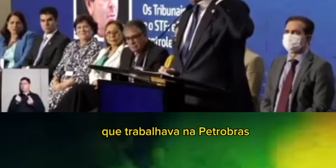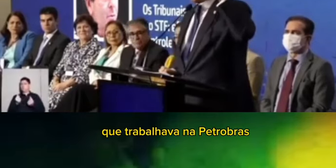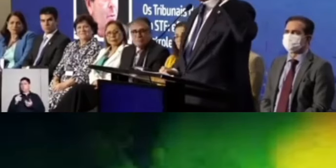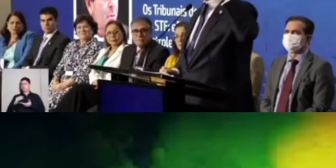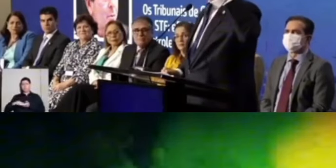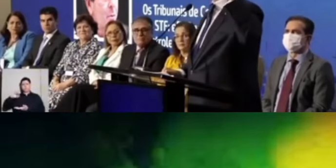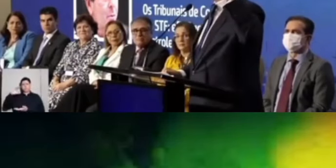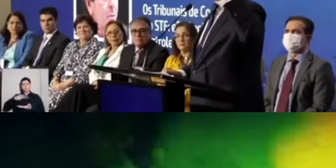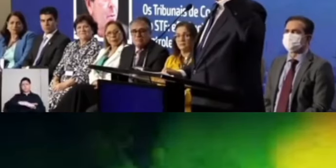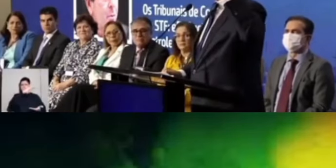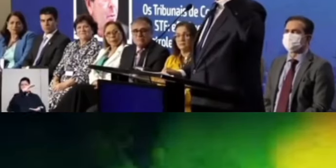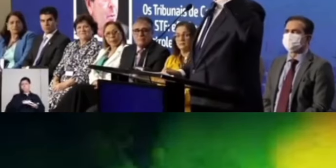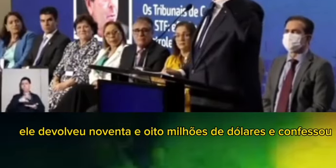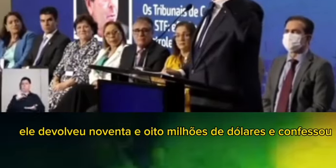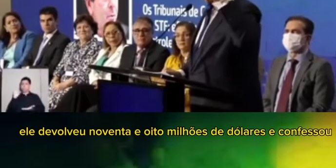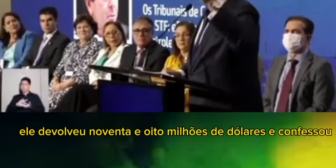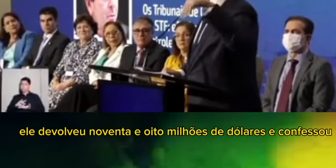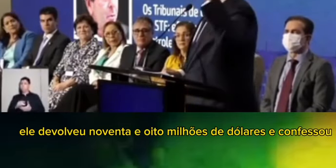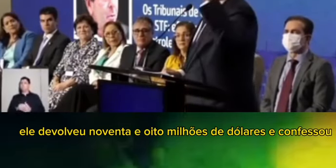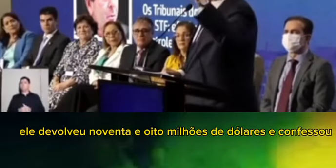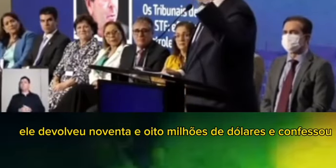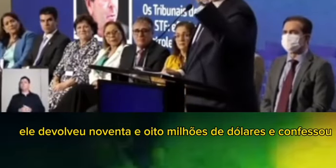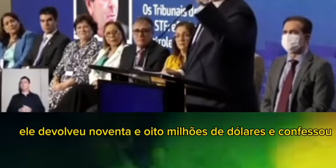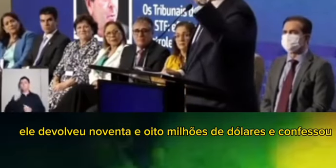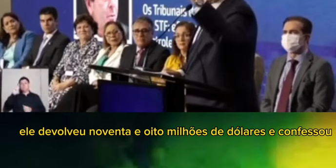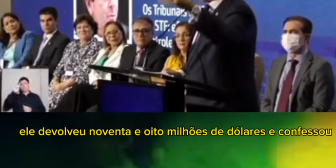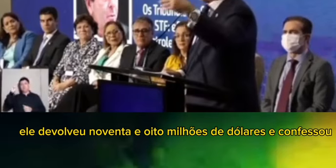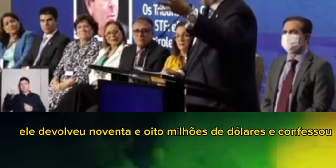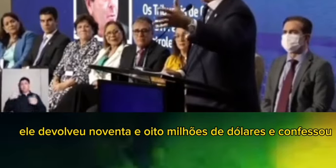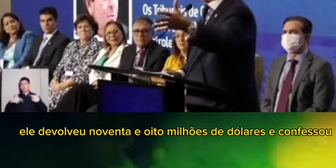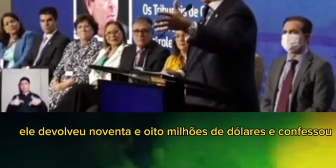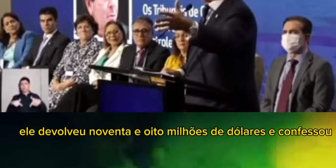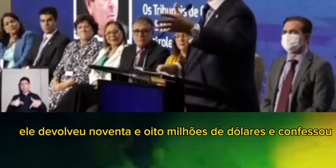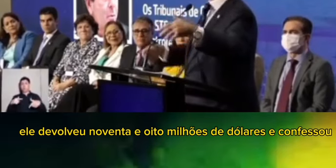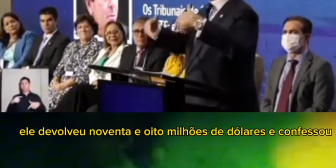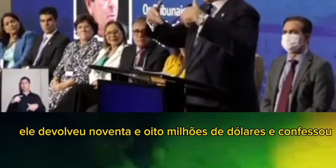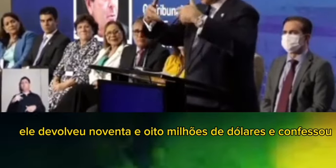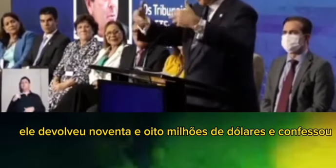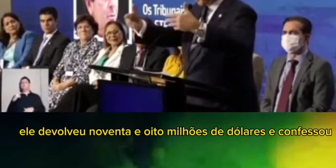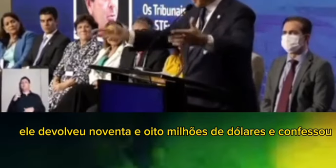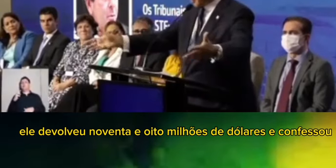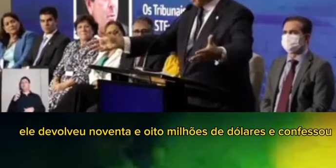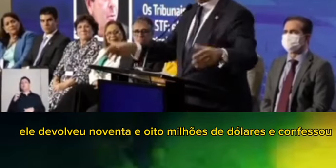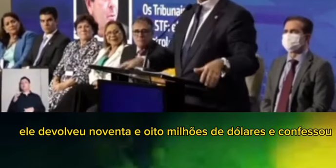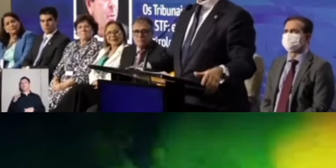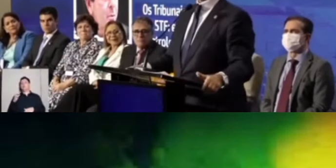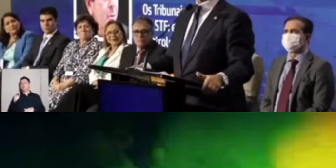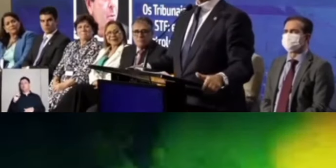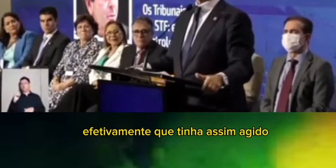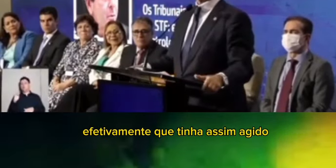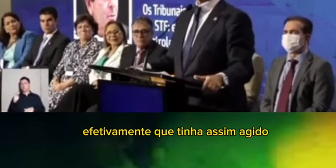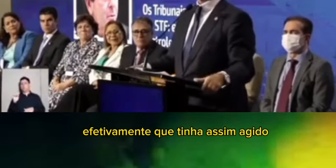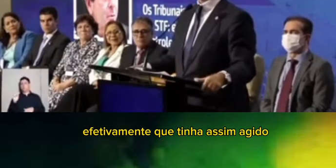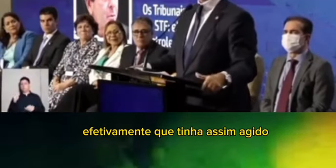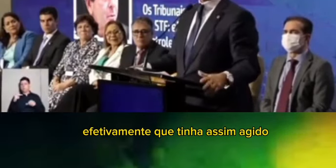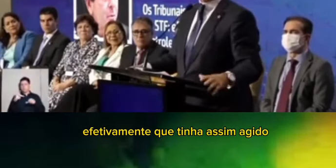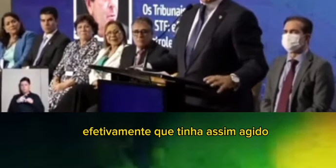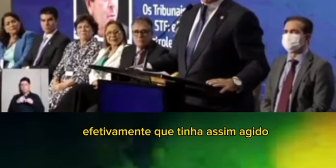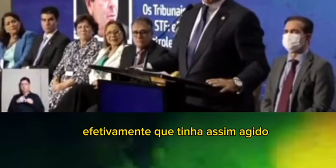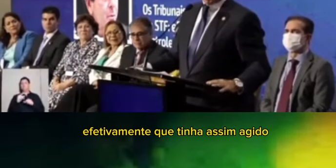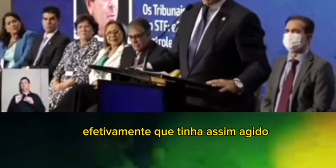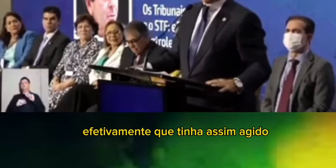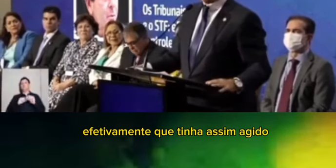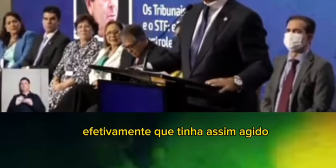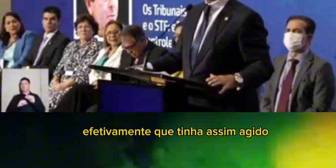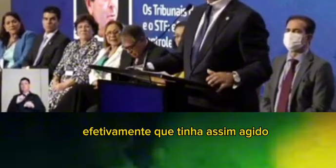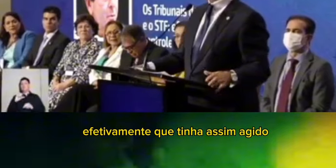na Petrobras, ele devolveu 98 milhões de dólares e confessou efetivamente que